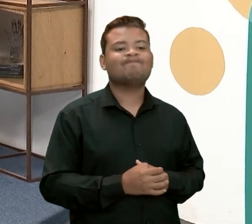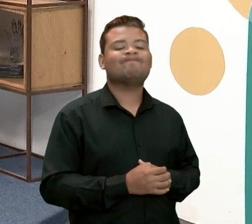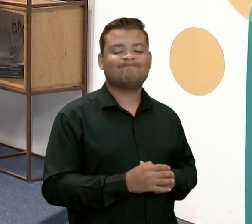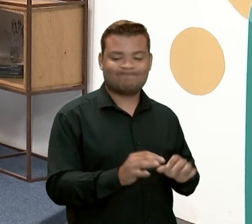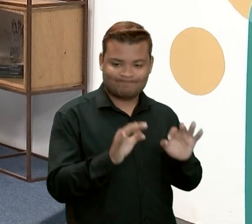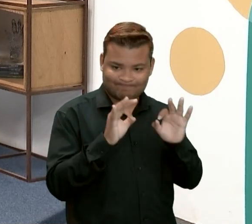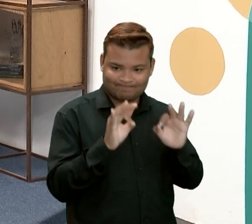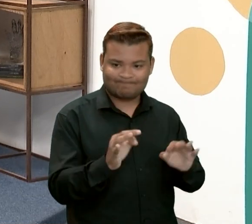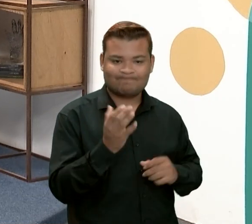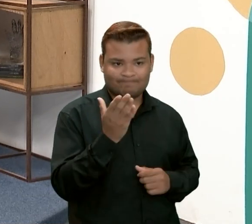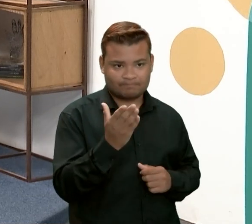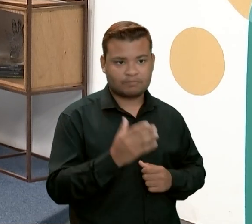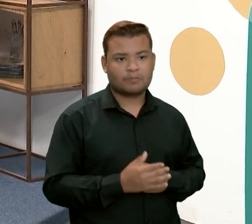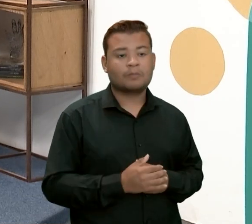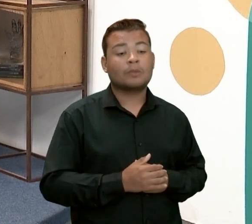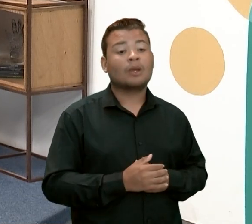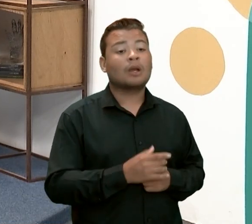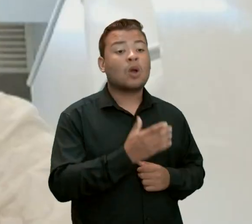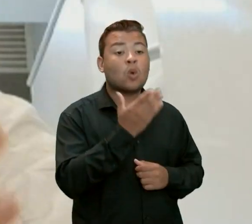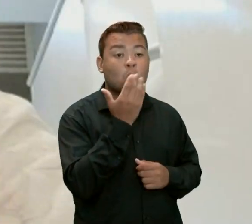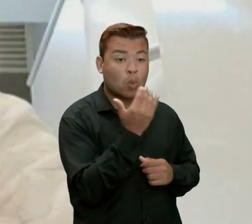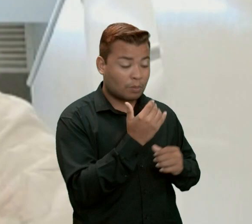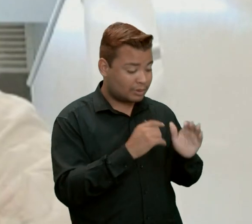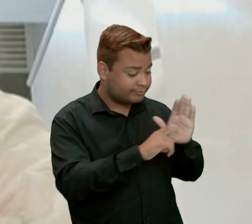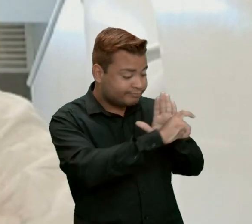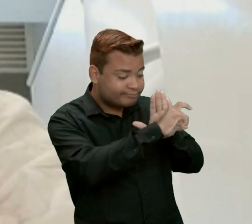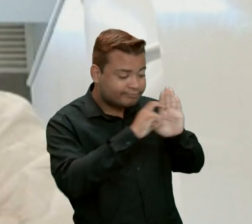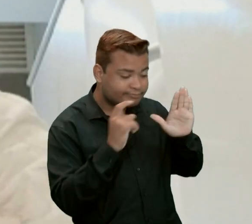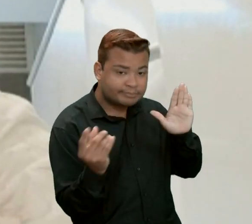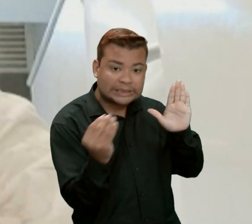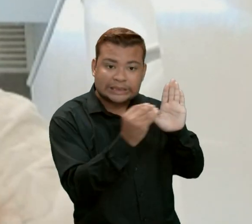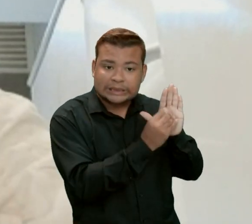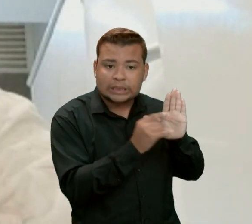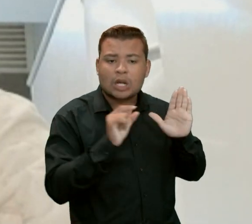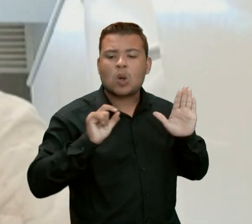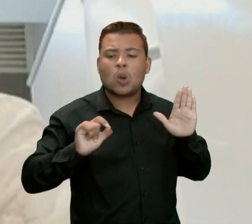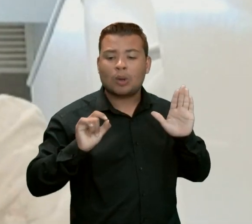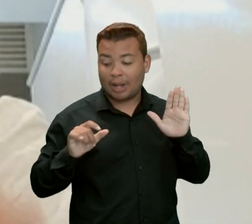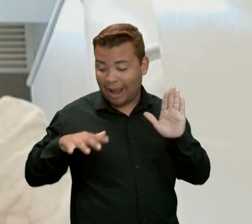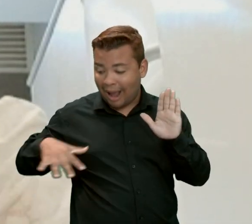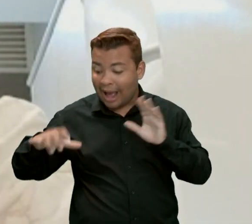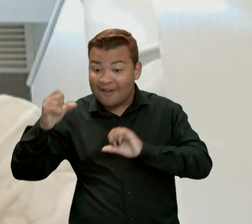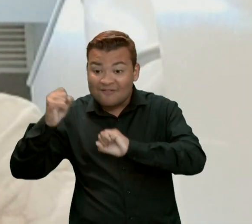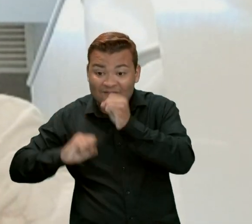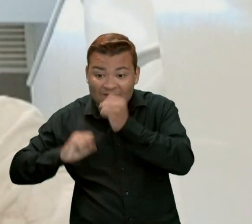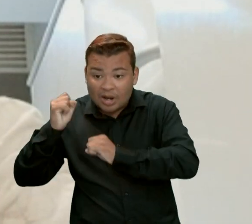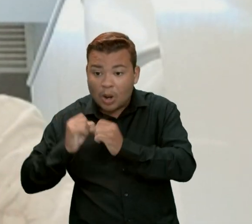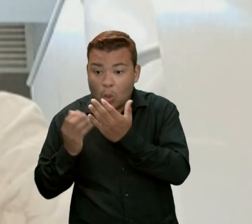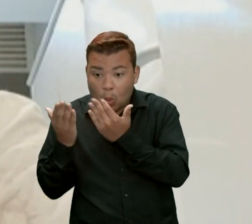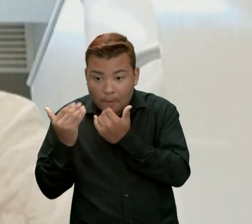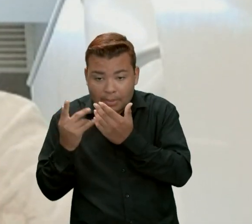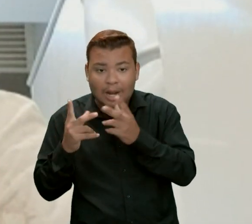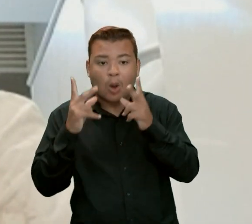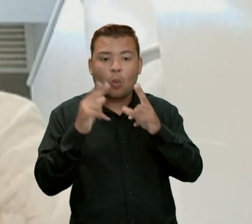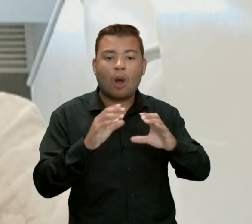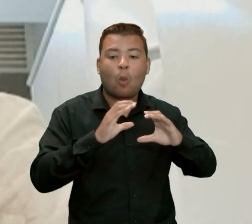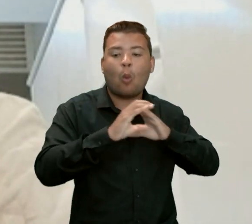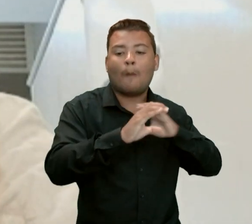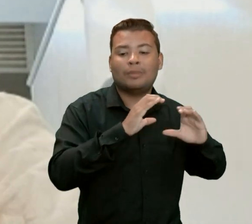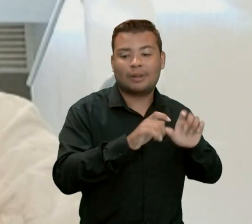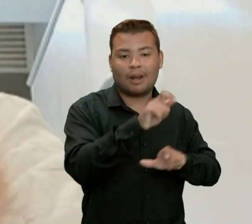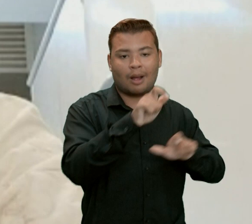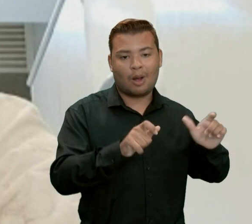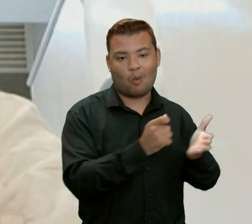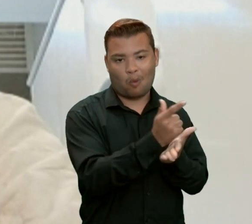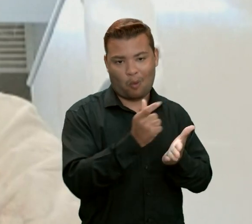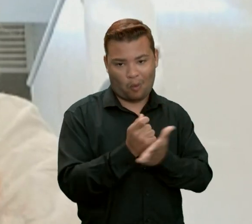Exatamente, Cássio. A rotulagem do alimento é a comunicação da indústria de alimentos com o consumidor. E nessa